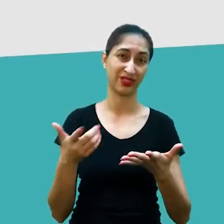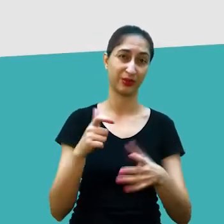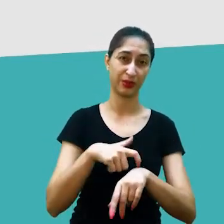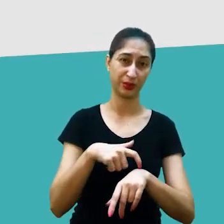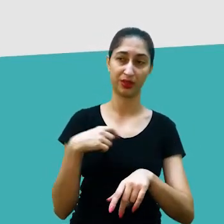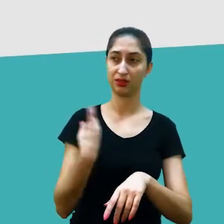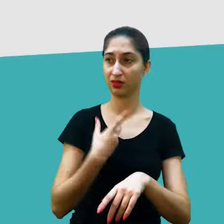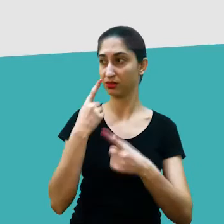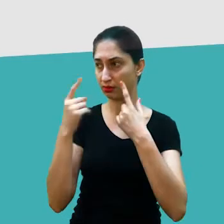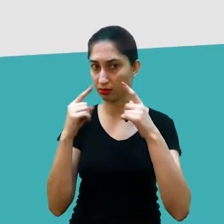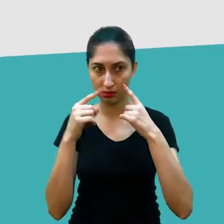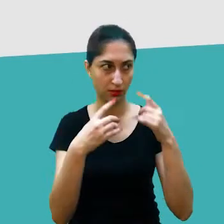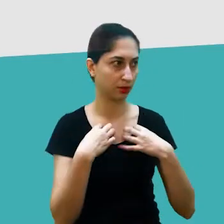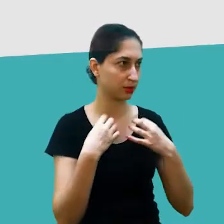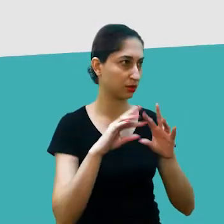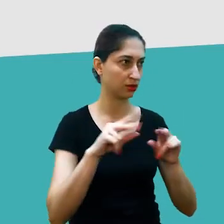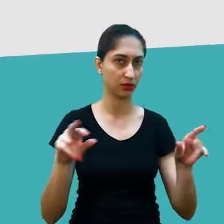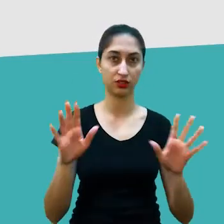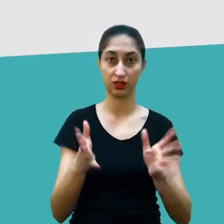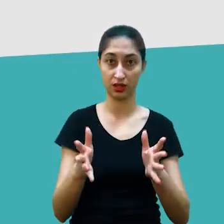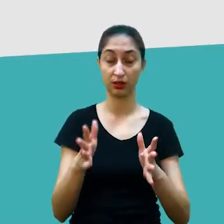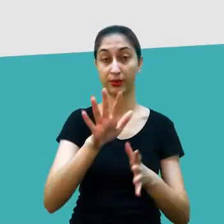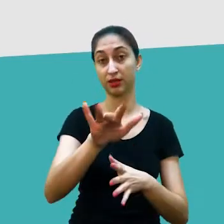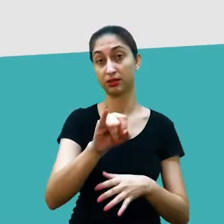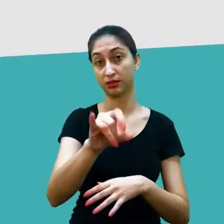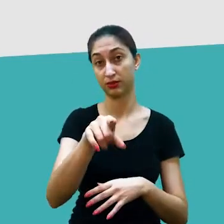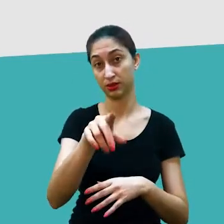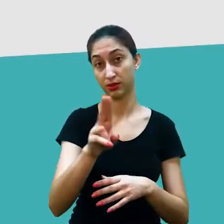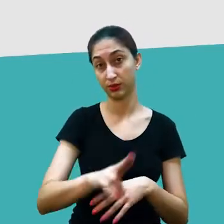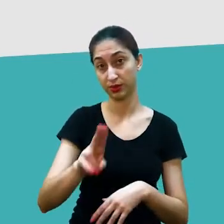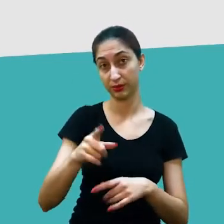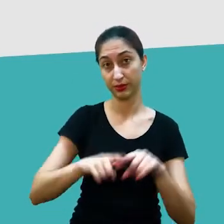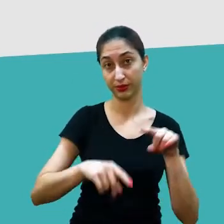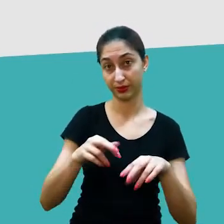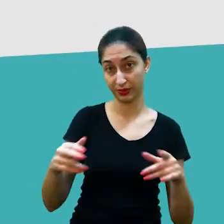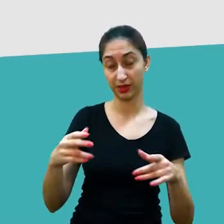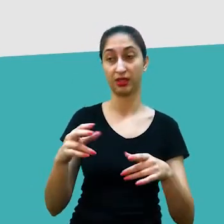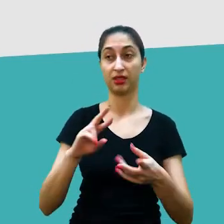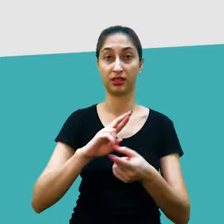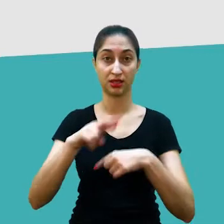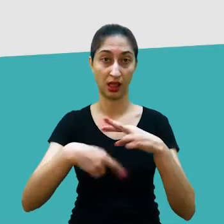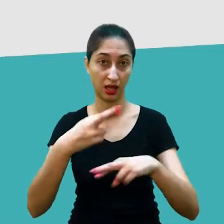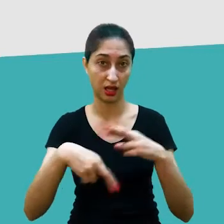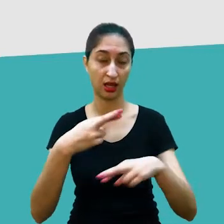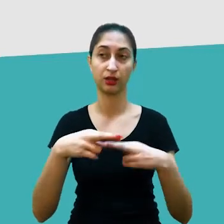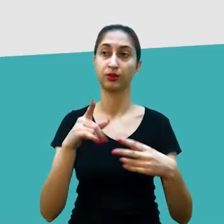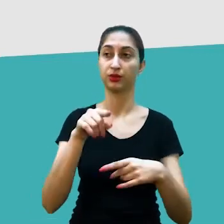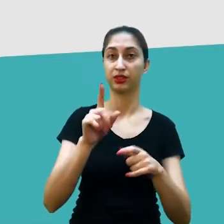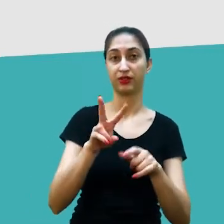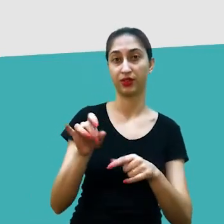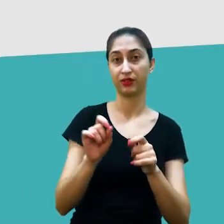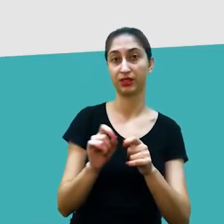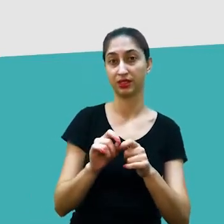de camiseta? Pode, porque se de repente você usar materiais que são reciclados, se você for fazer um upcycling